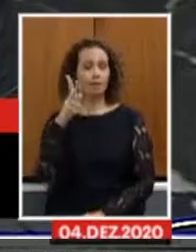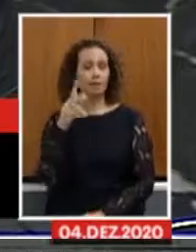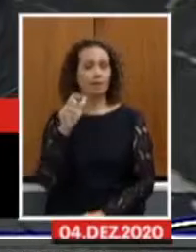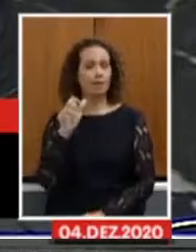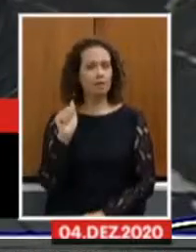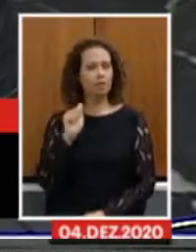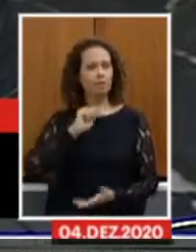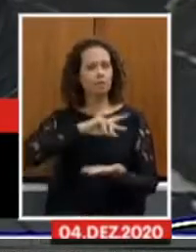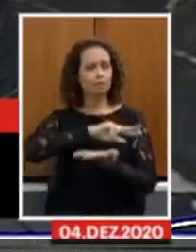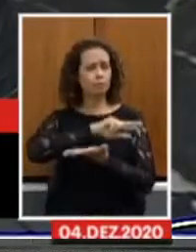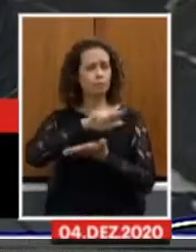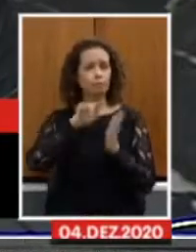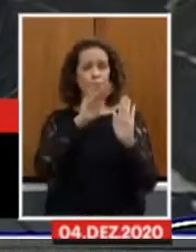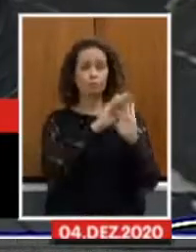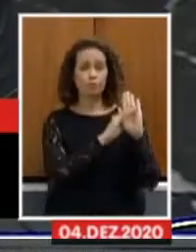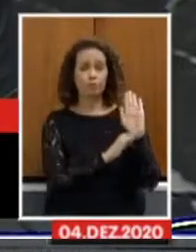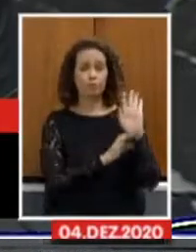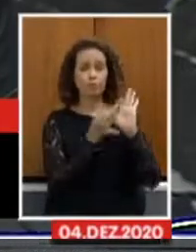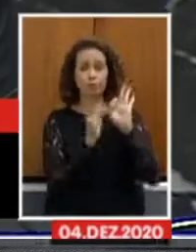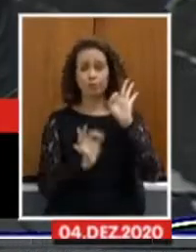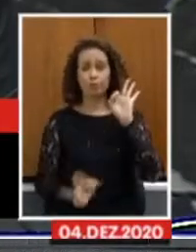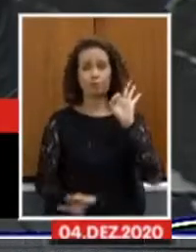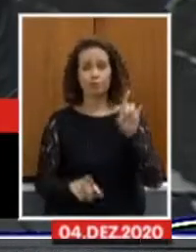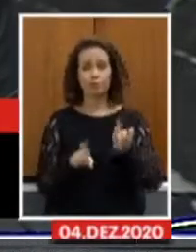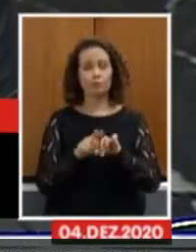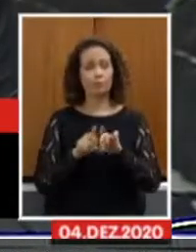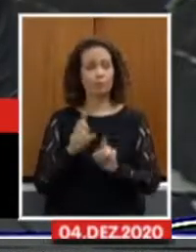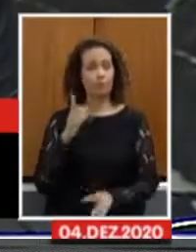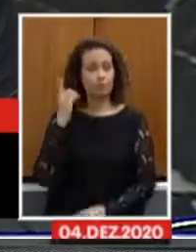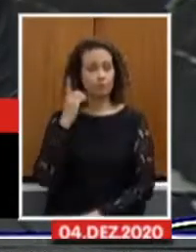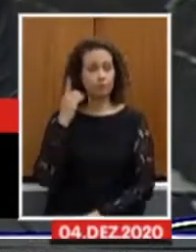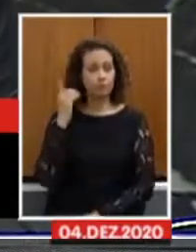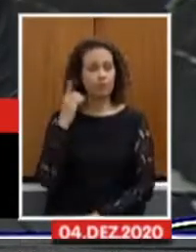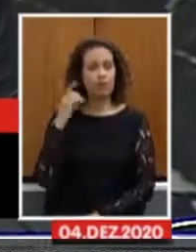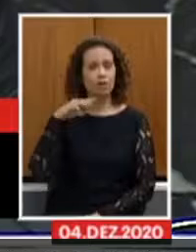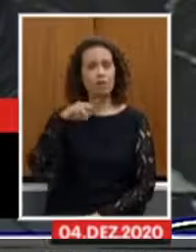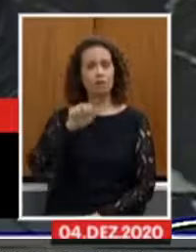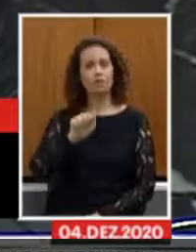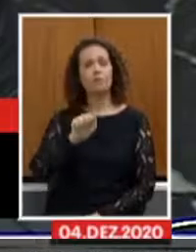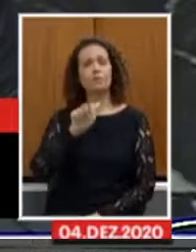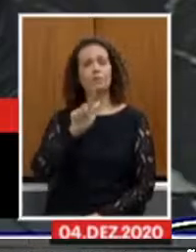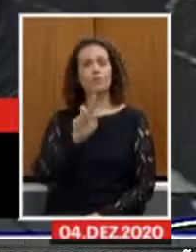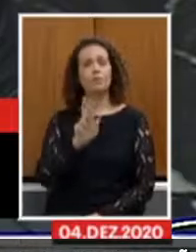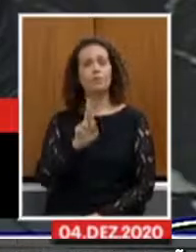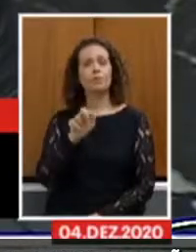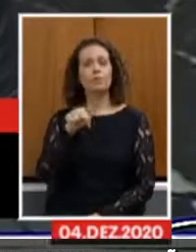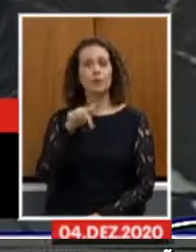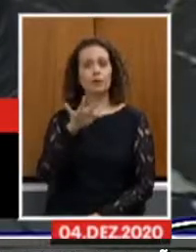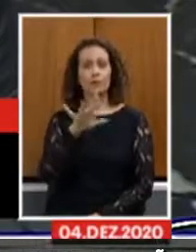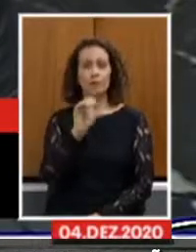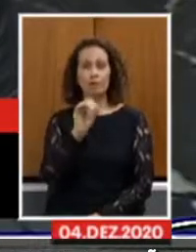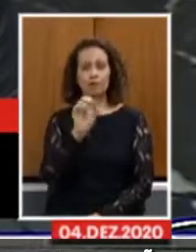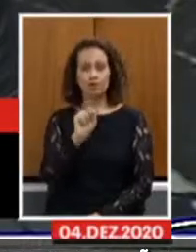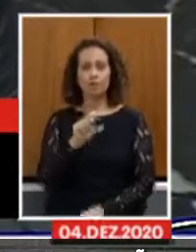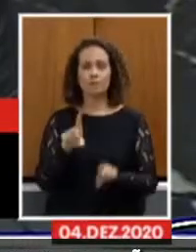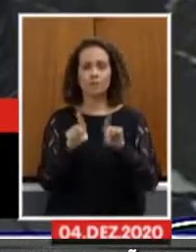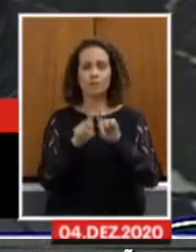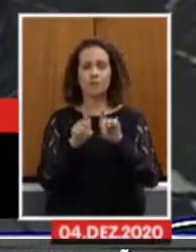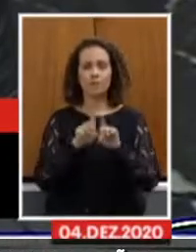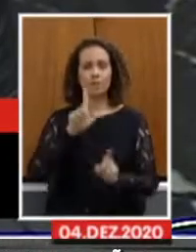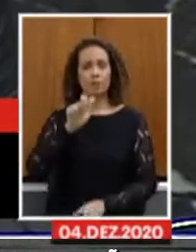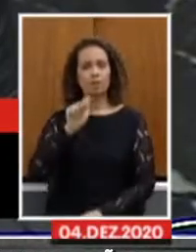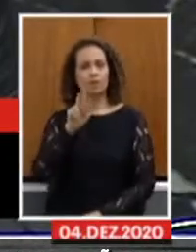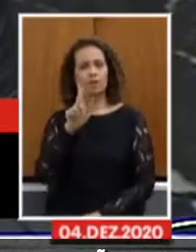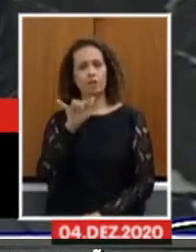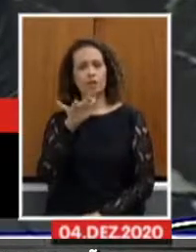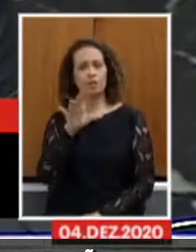Portela, Leonídio Bolsas, Luiz Humberto Carneiro, a deputada Marília Campos, os deputados Marquinho Lemos, Mauro Tramonte, Neilando Pimenta, Noraldino Júnior,